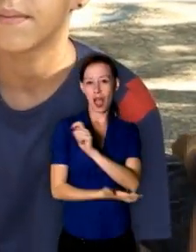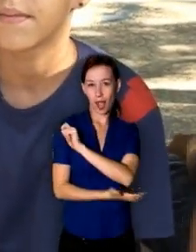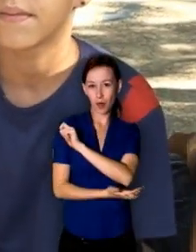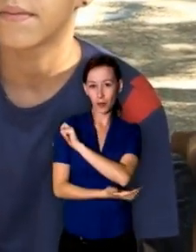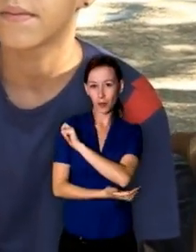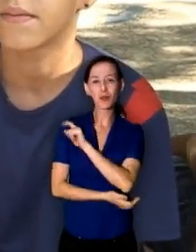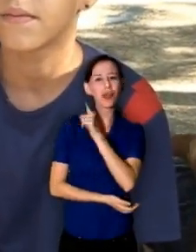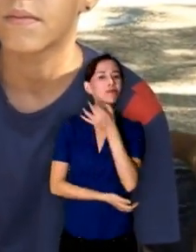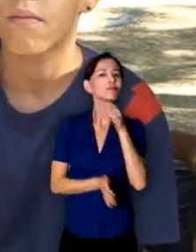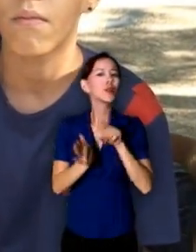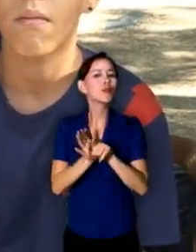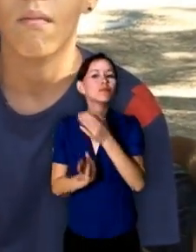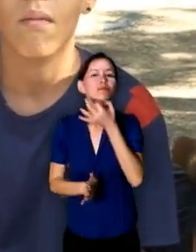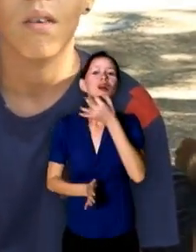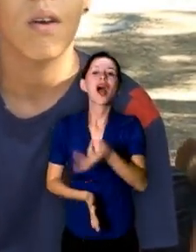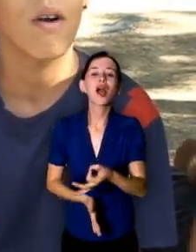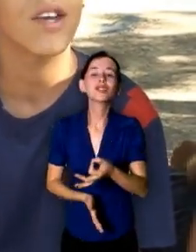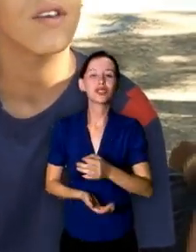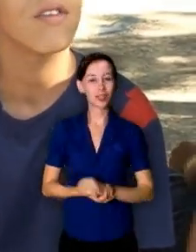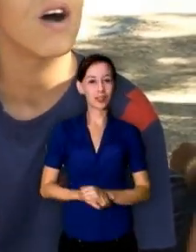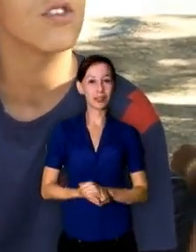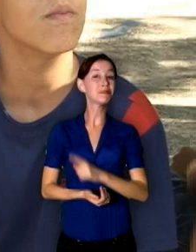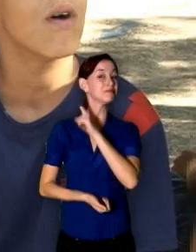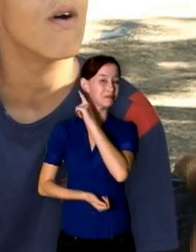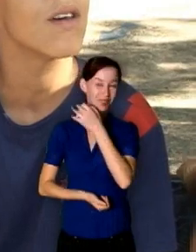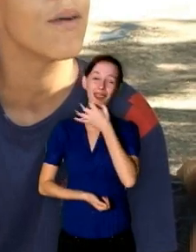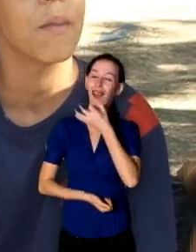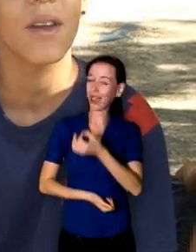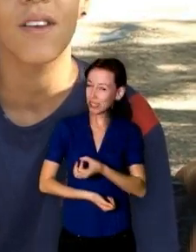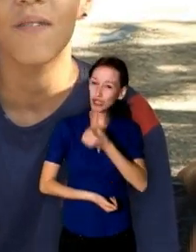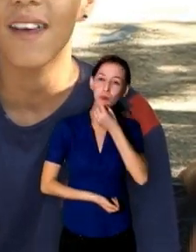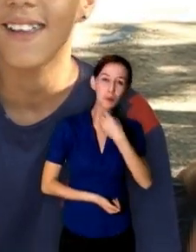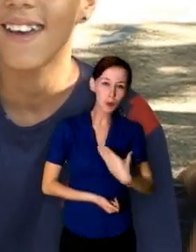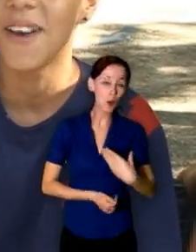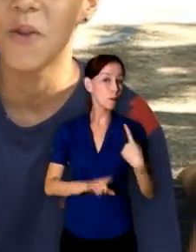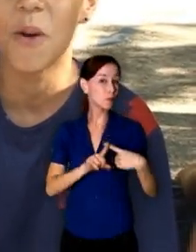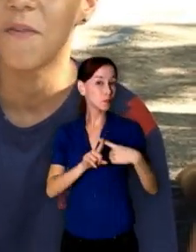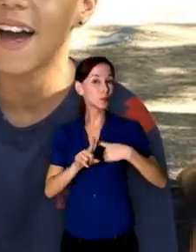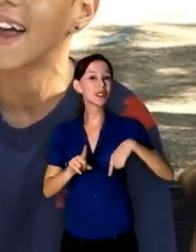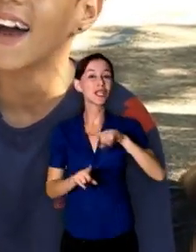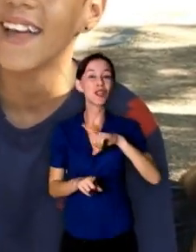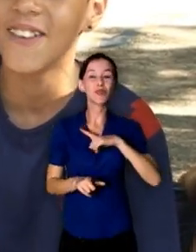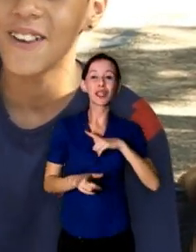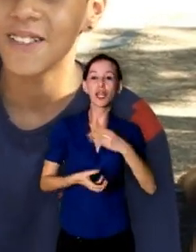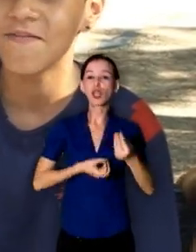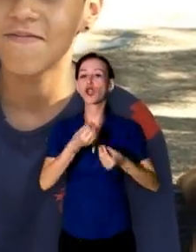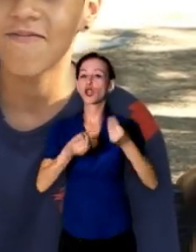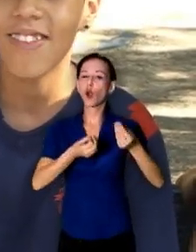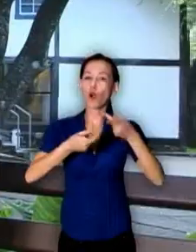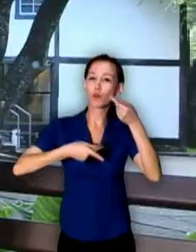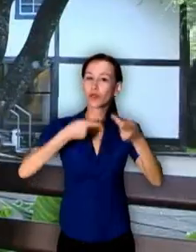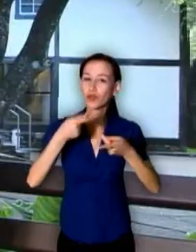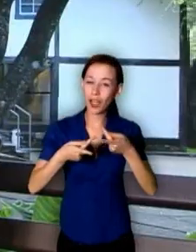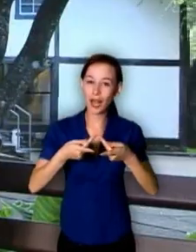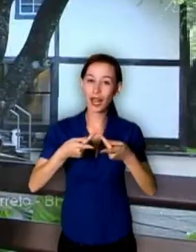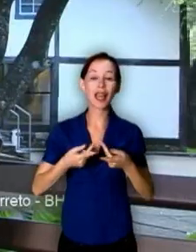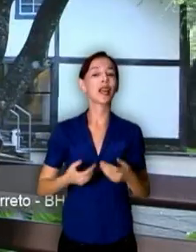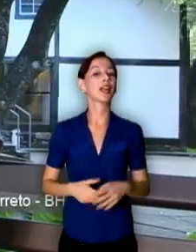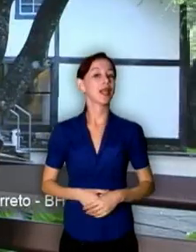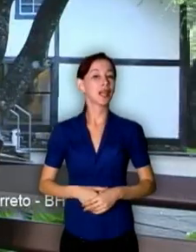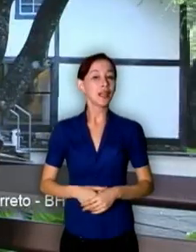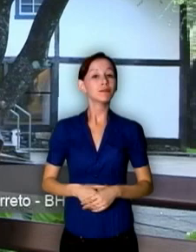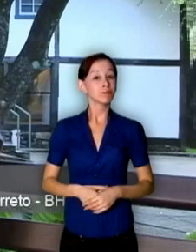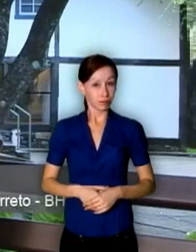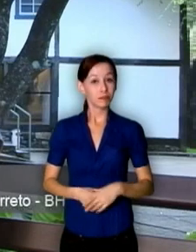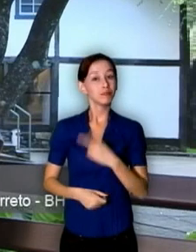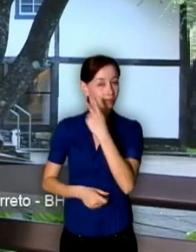E o que você acha disso? Eu acho bom, pelo menos a gente vai ter nome falado. Então, o